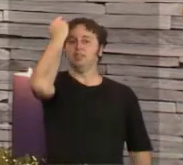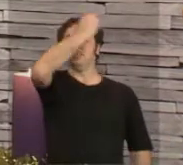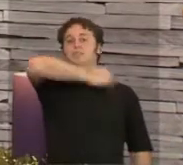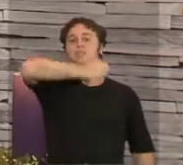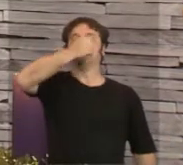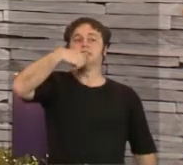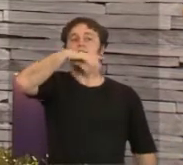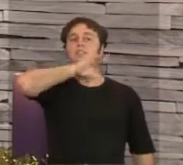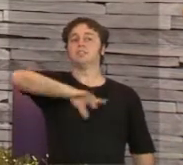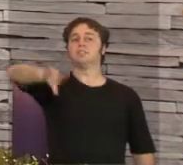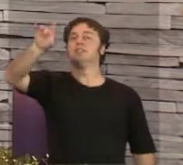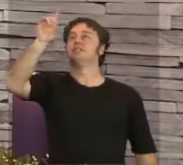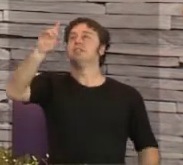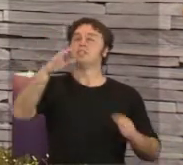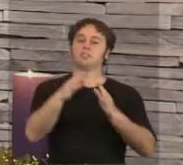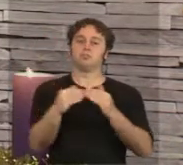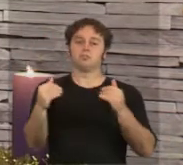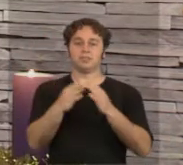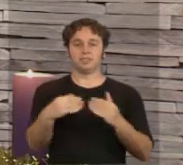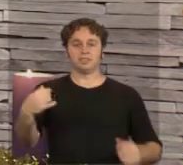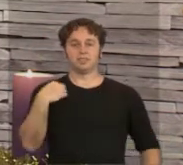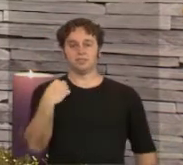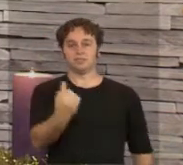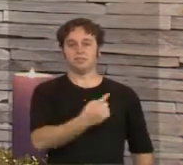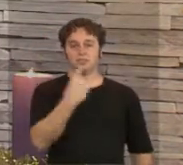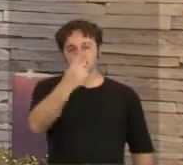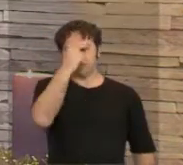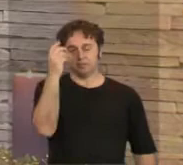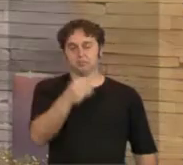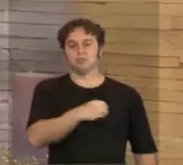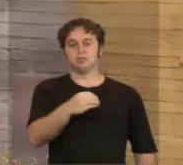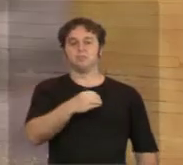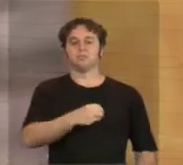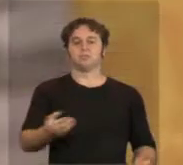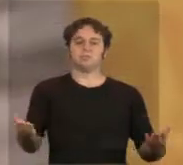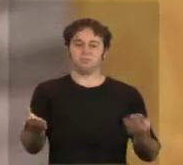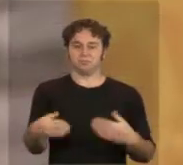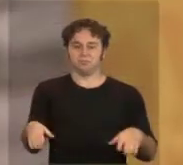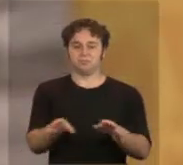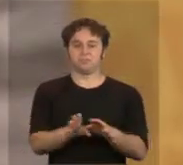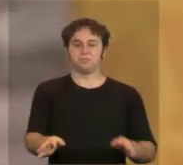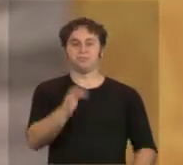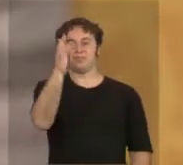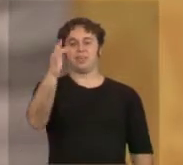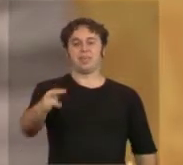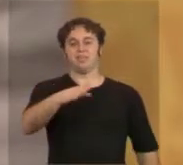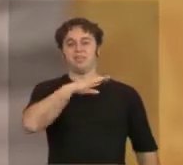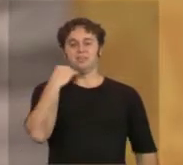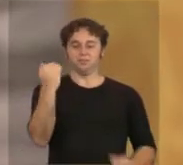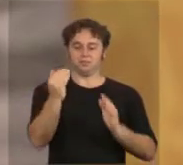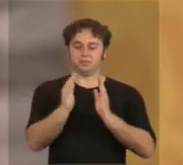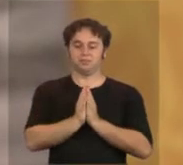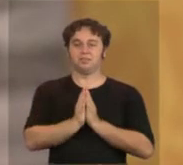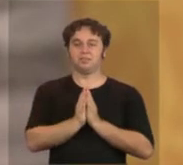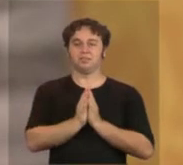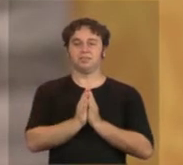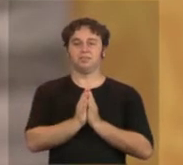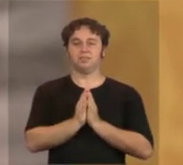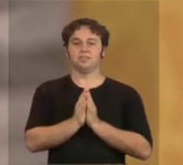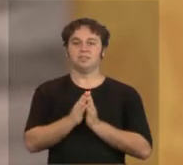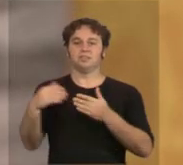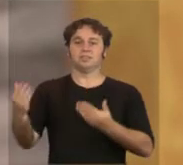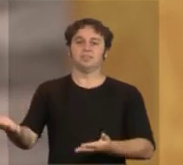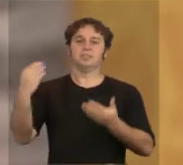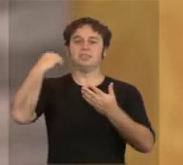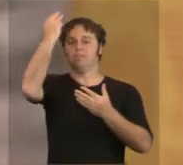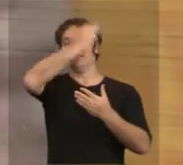vosso ventre, Jesus. Santa Maria, Mãe de Deus, rogai por nós, pecadores, agora e na hora de nossa